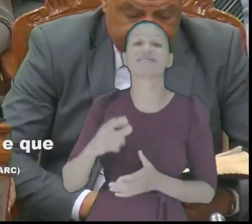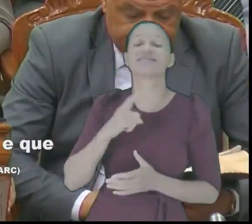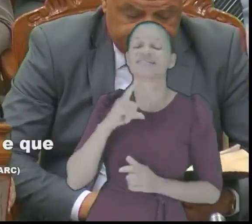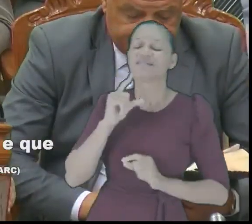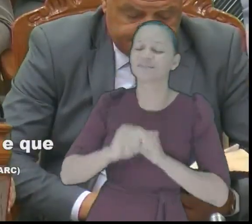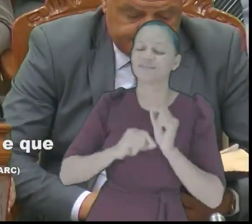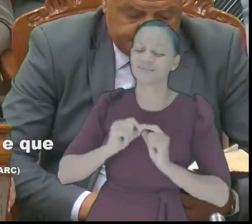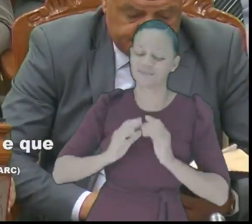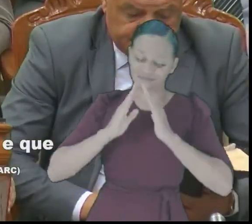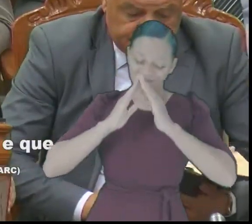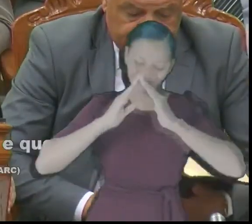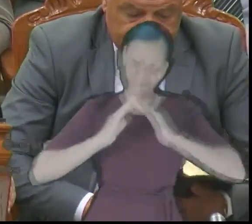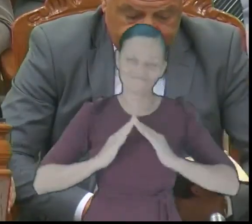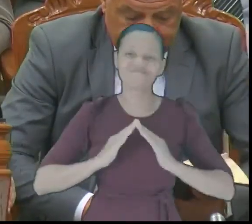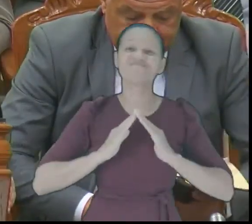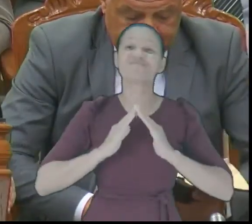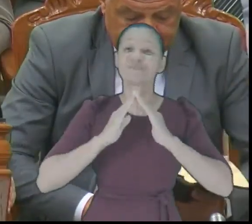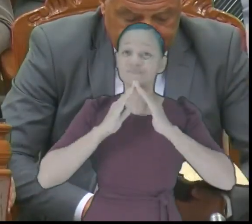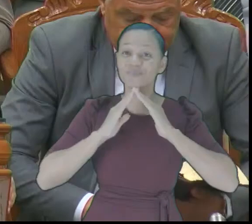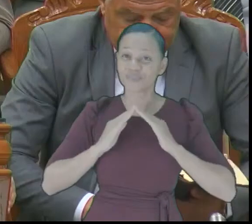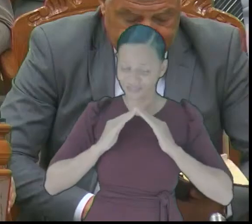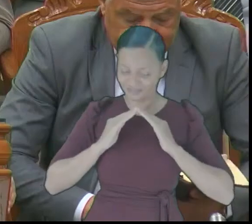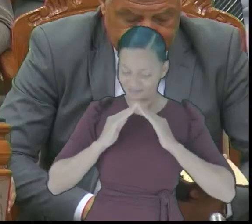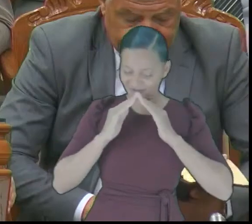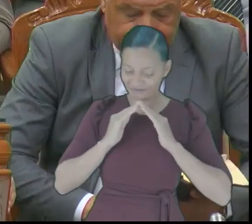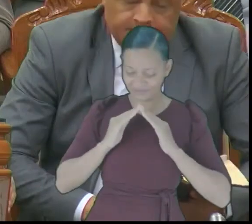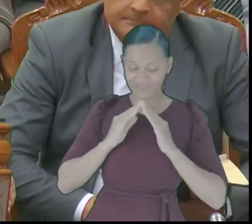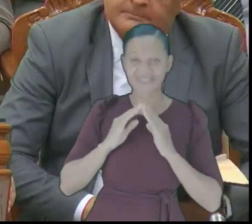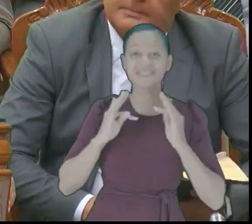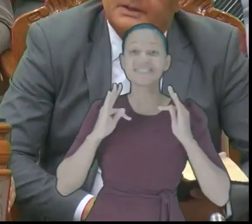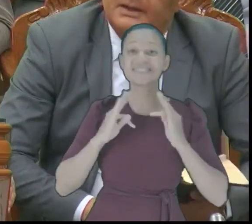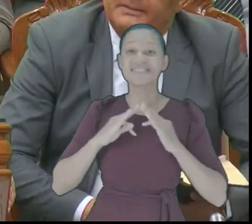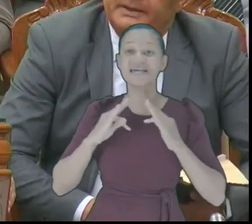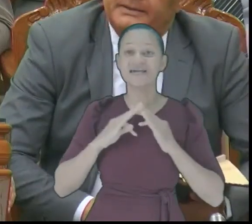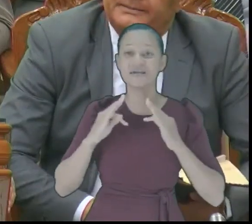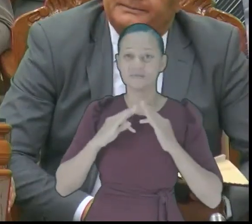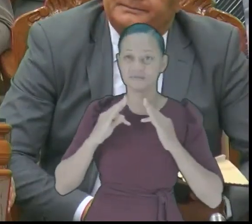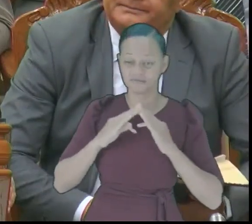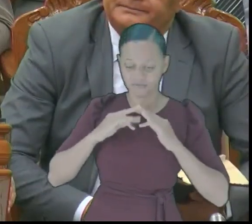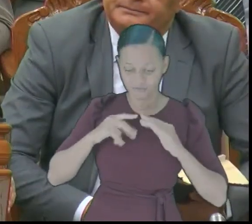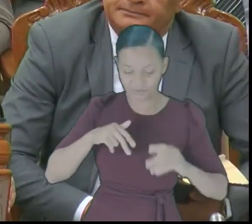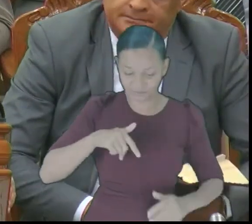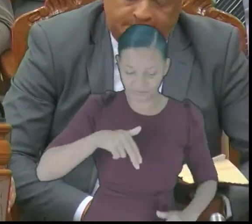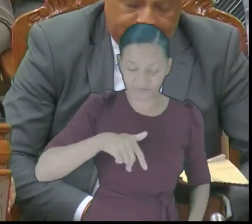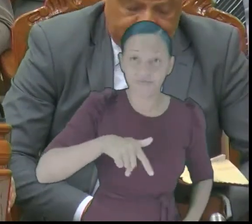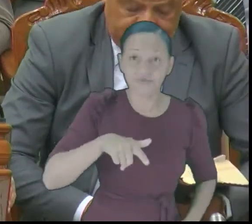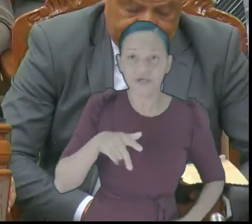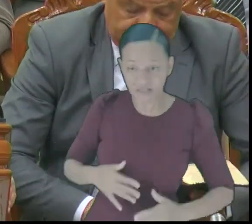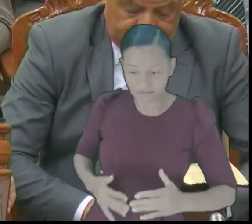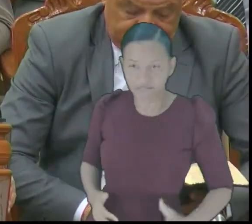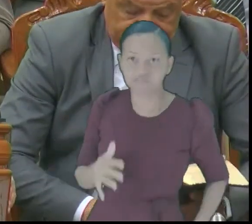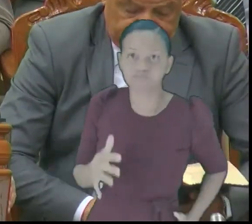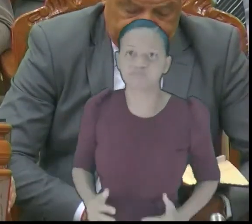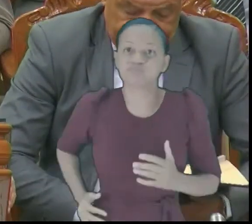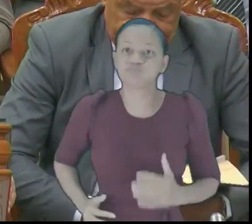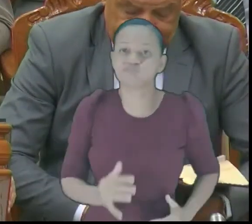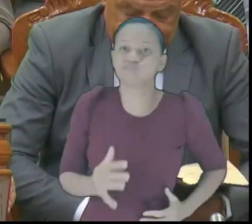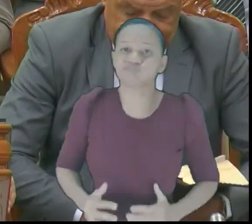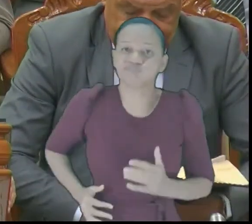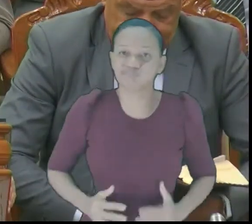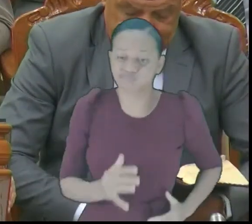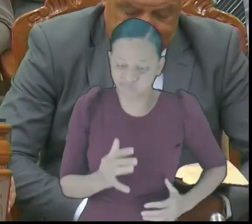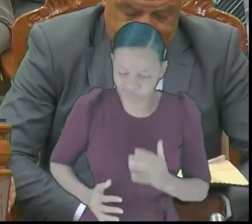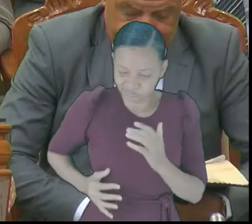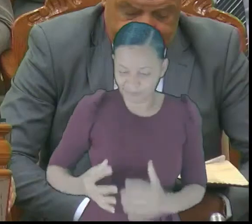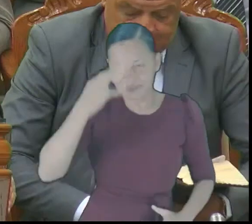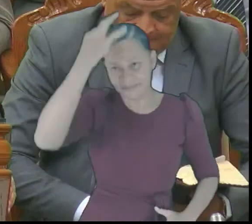de Deus. Nós somos templos ambulantes. Você andando na rua, você é um templo que está